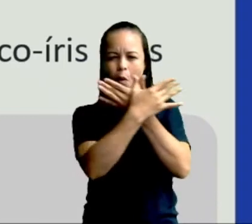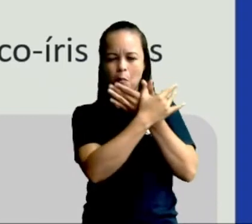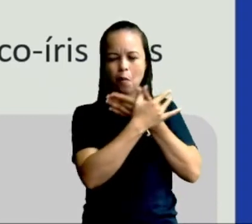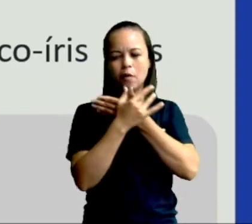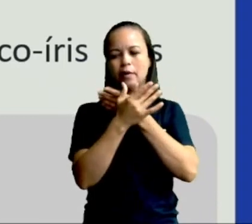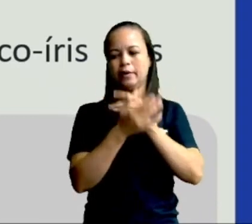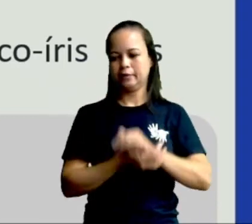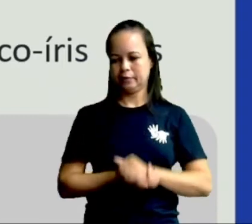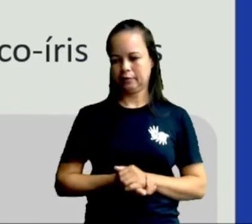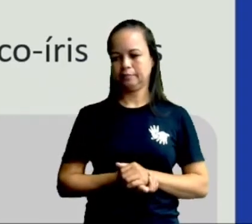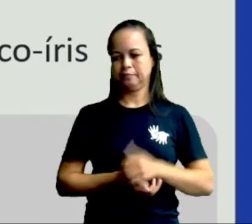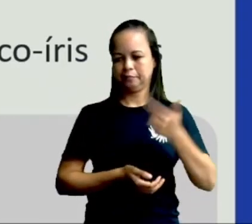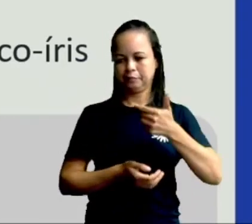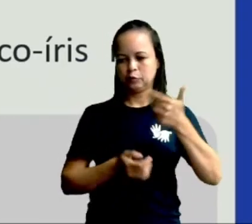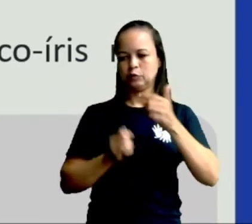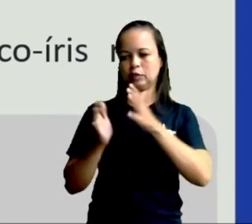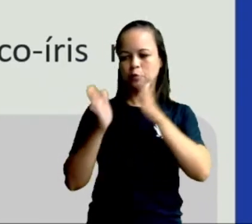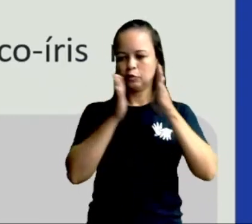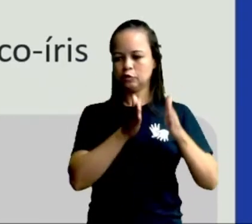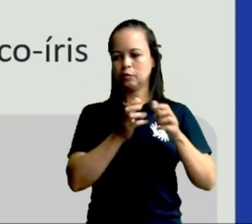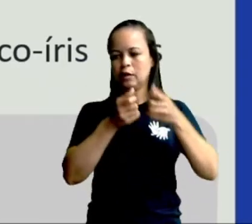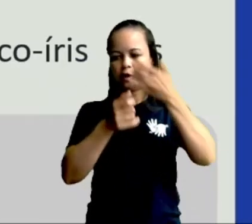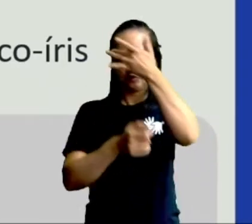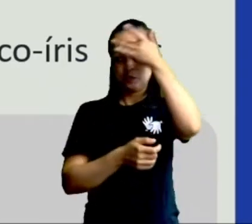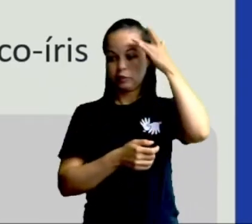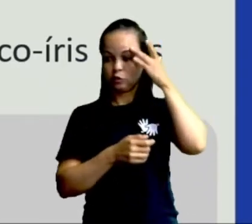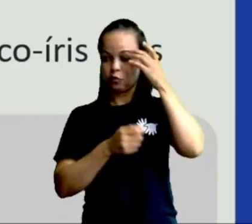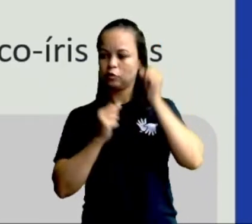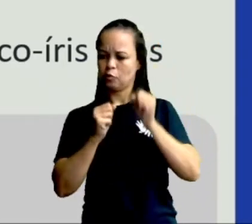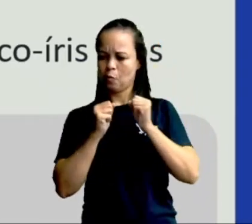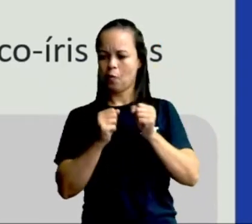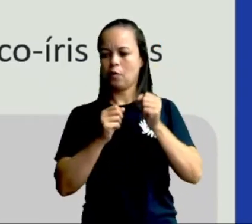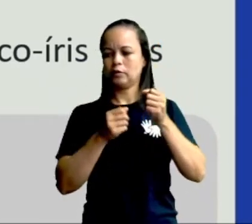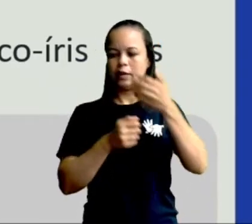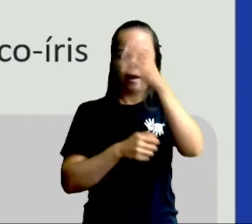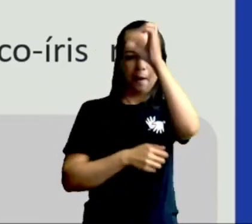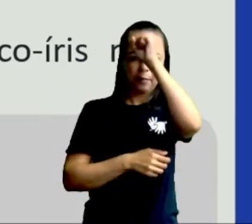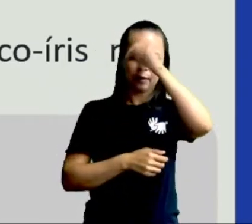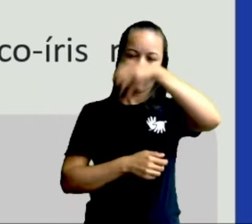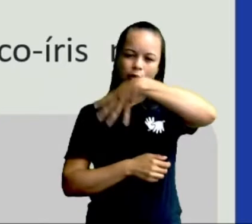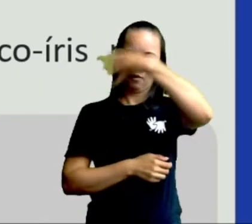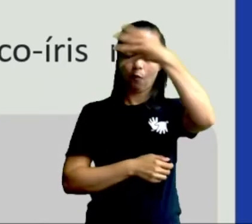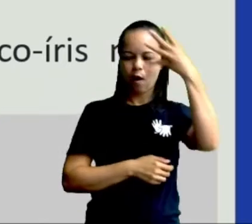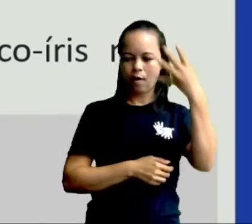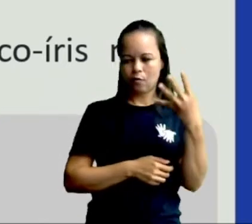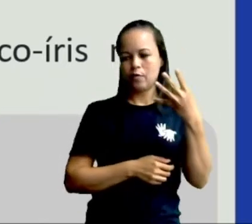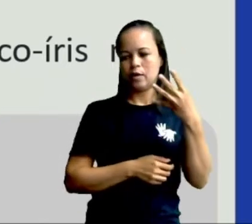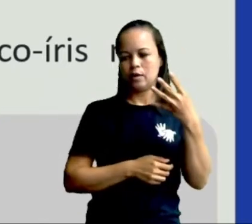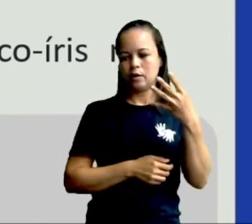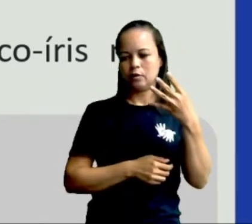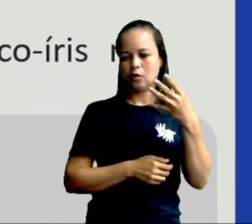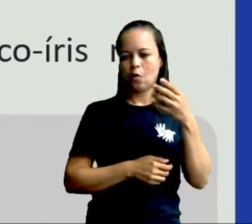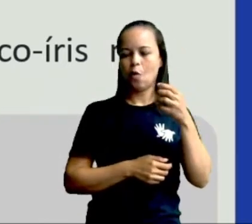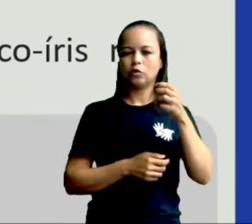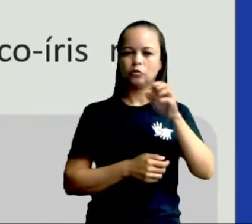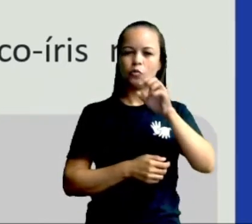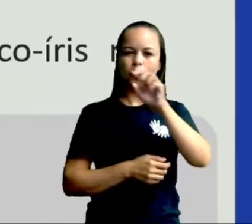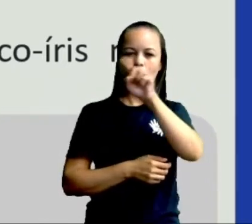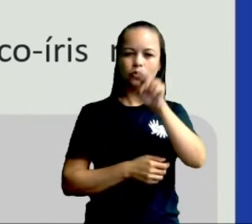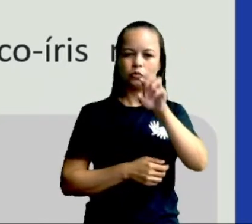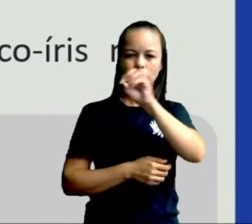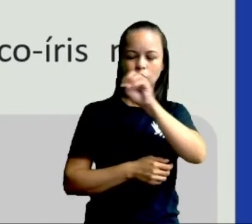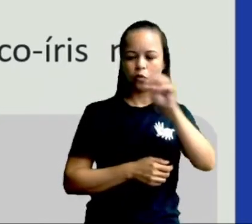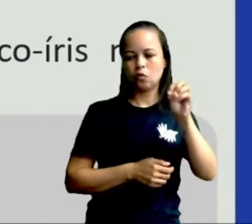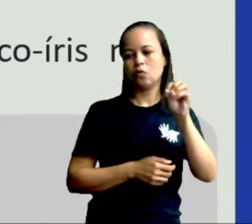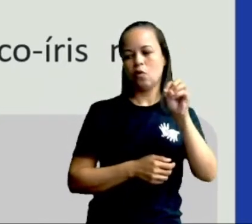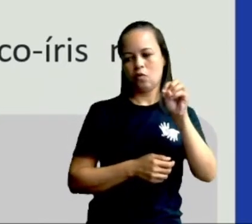rainbows in zoos, they'd do it. Gente, se a gente observa, não precisa nem olhar agora a tradução,